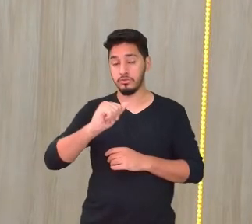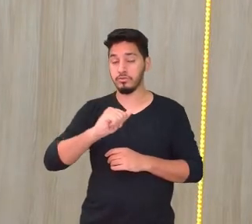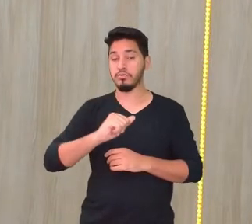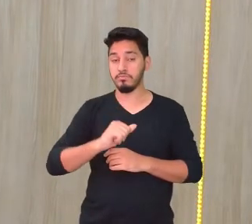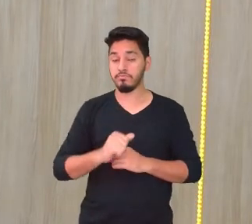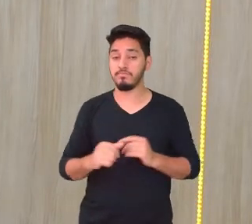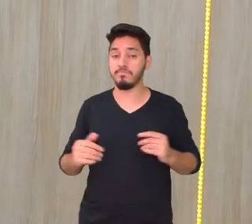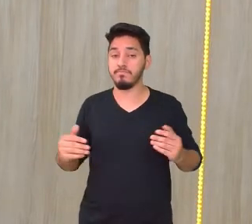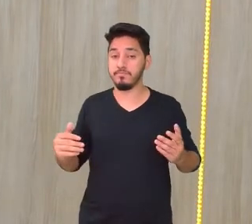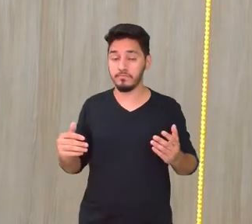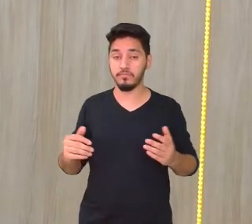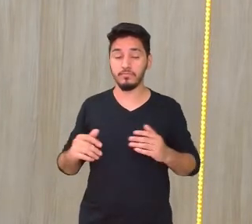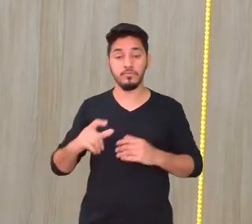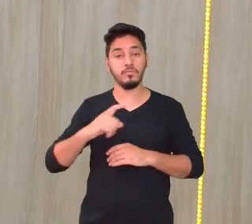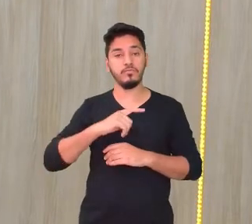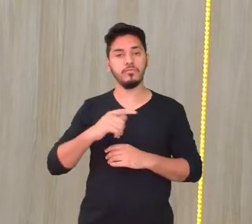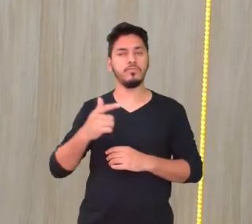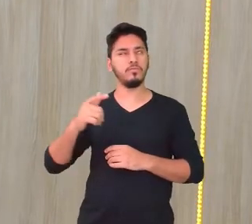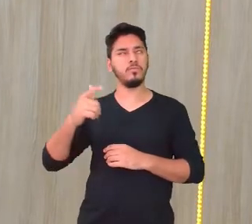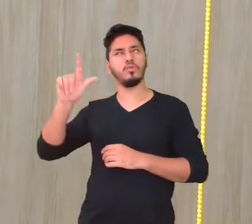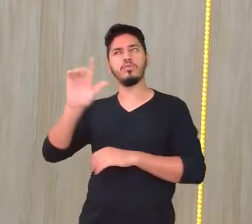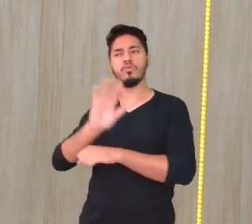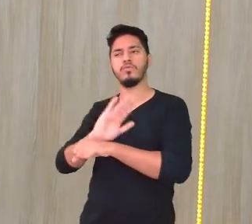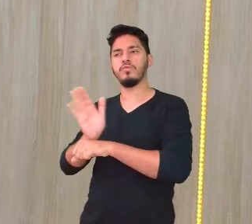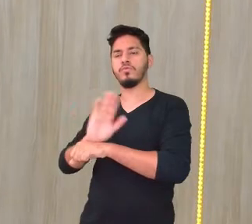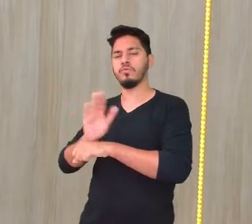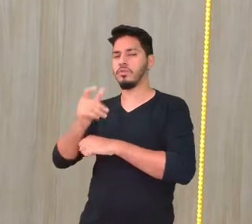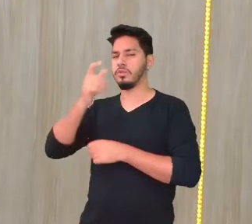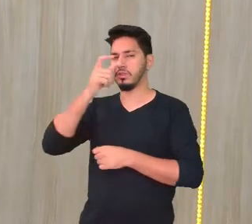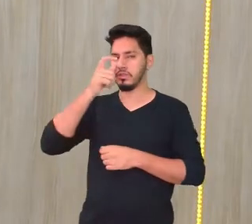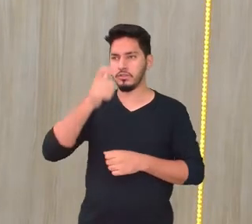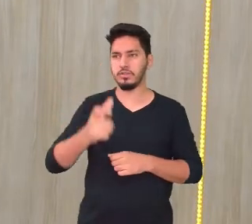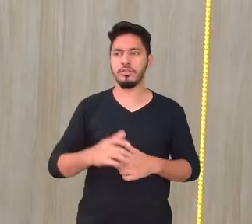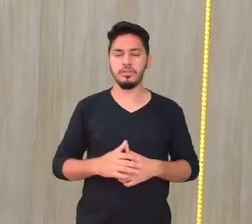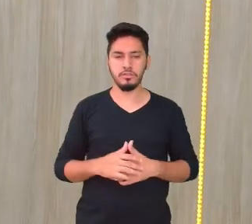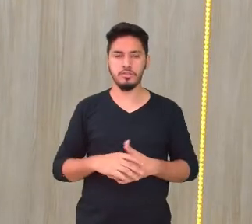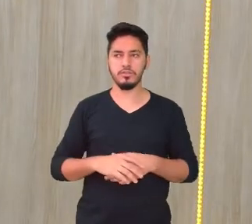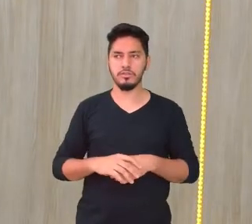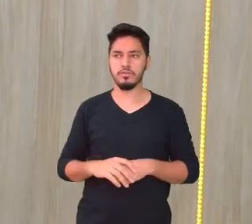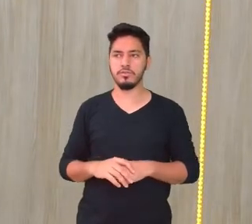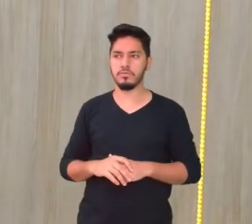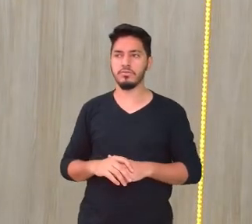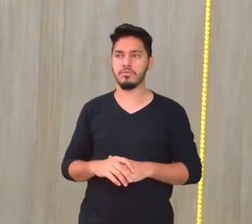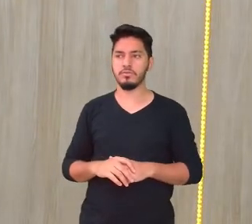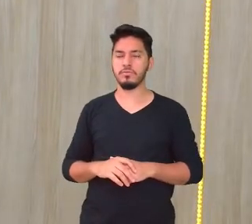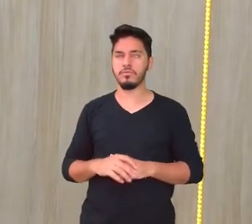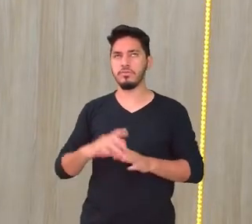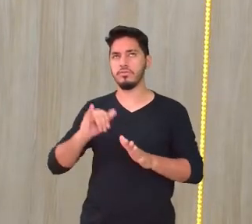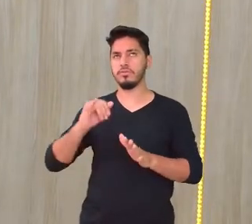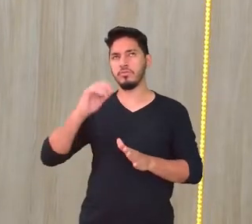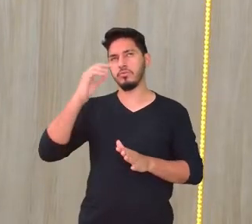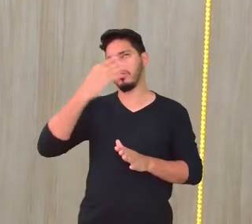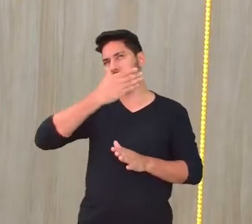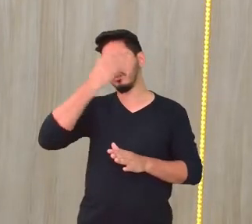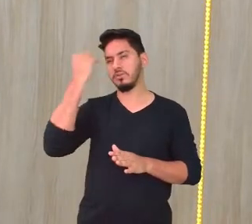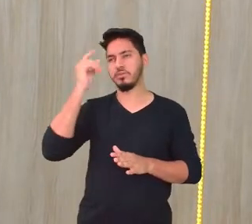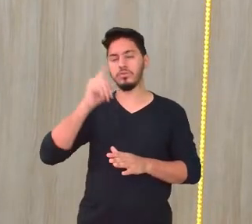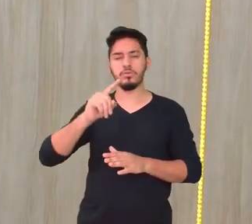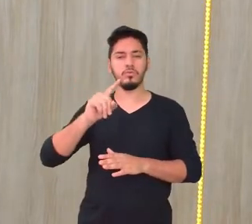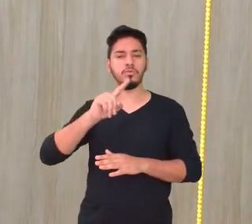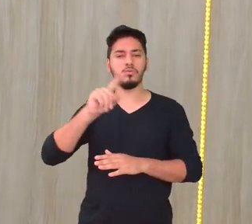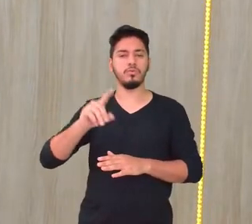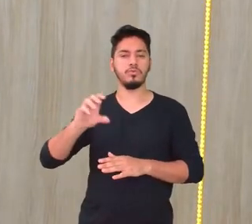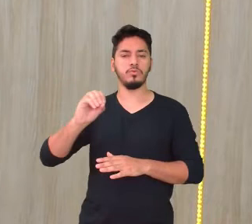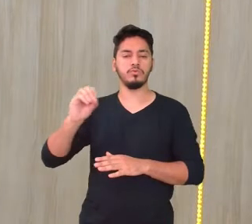nesse sentido, né, tem um outro filme também muito interessante, se eu não falho a memória, o Zoológico